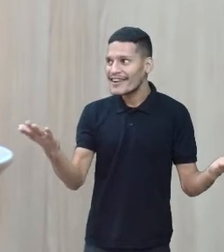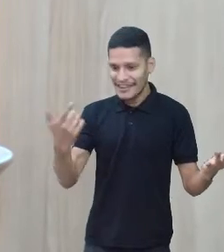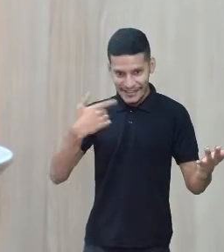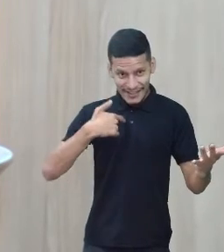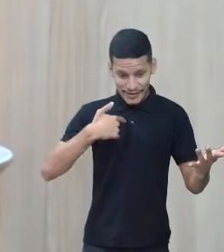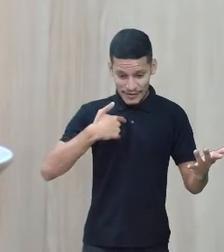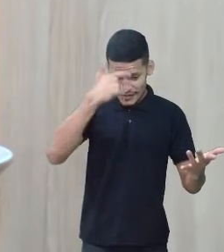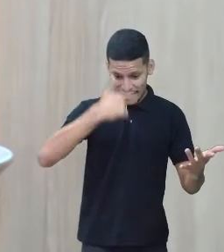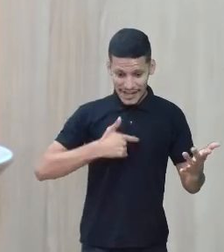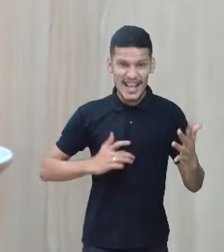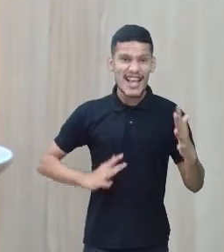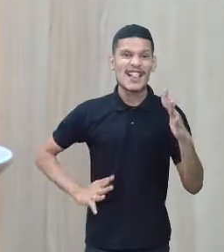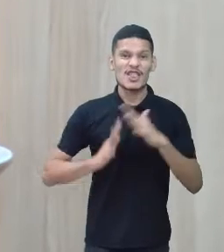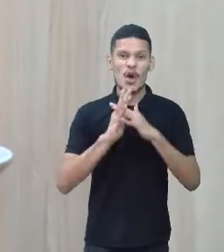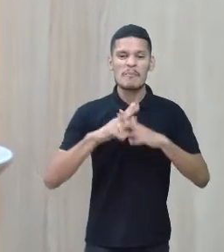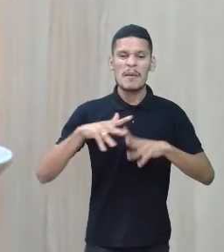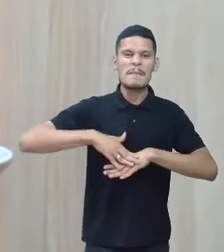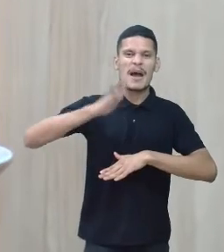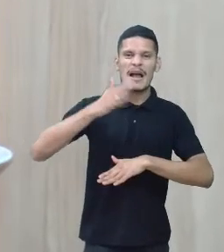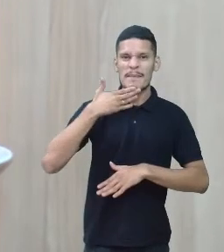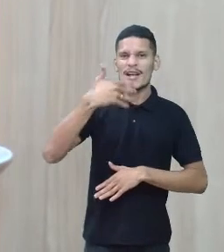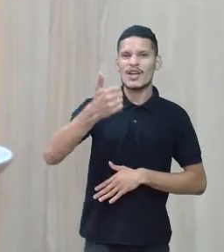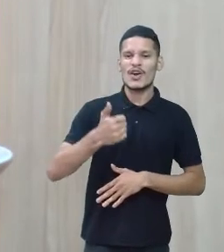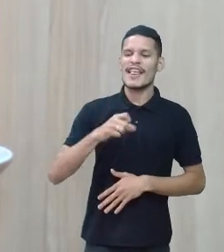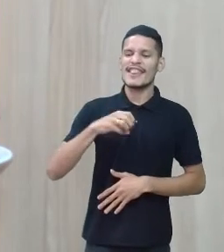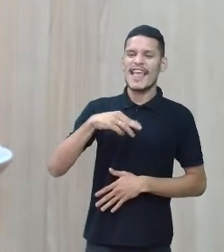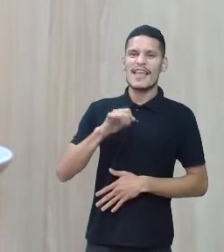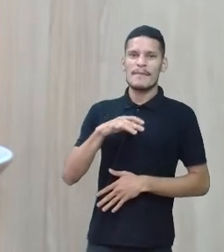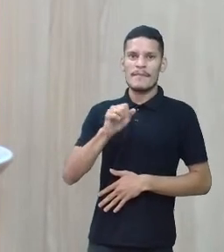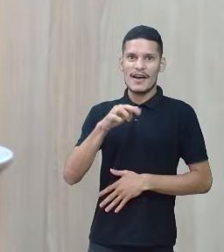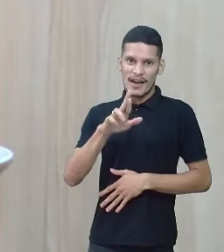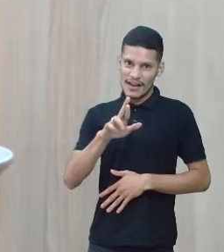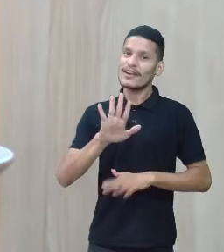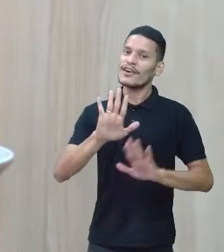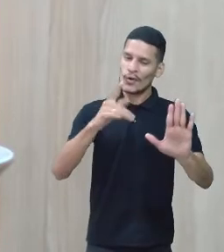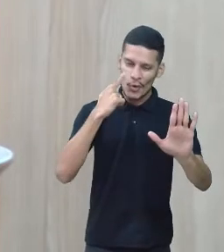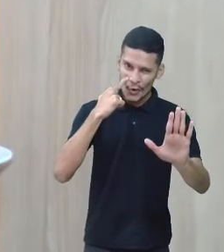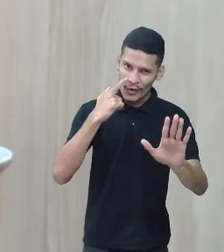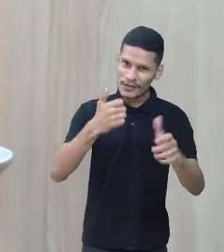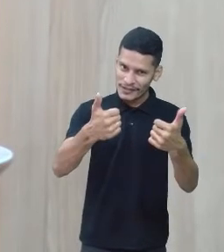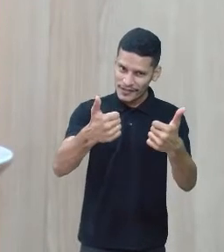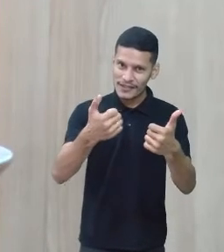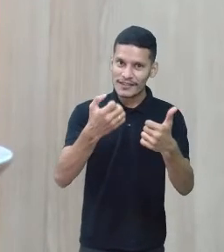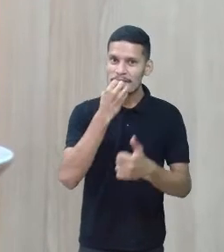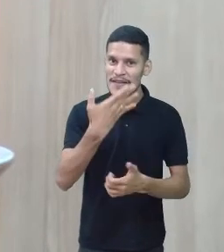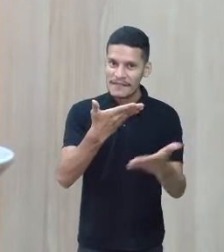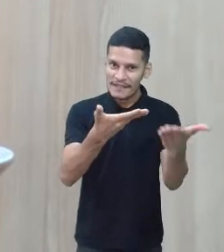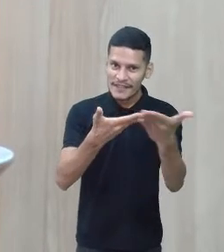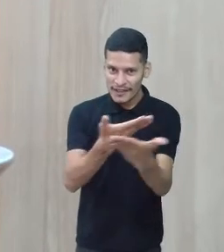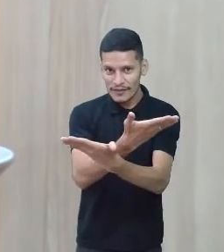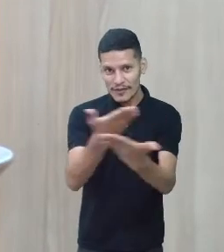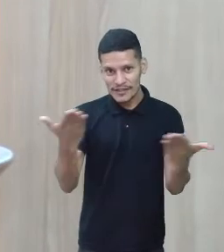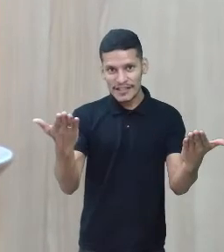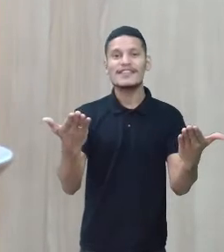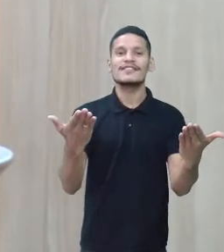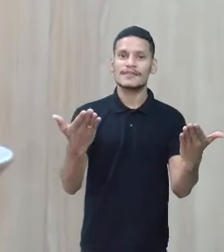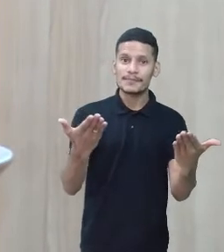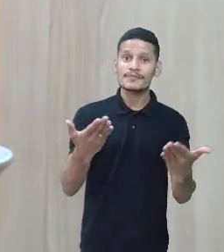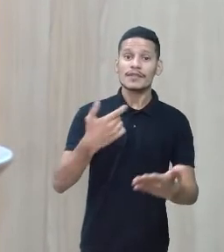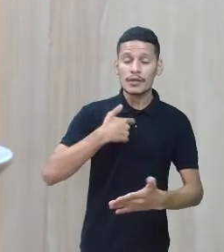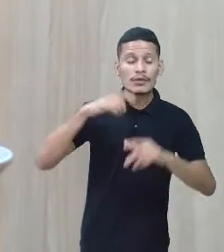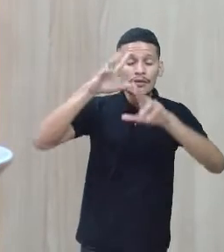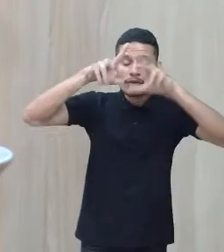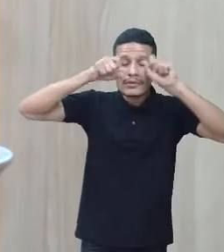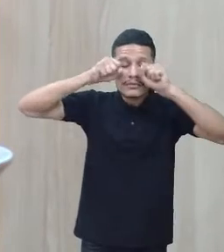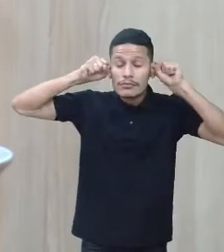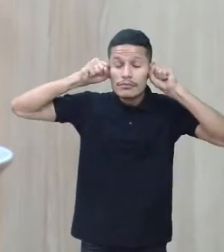Aqui é mais caro que Neymar. Mais caro que Neymar. E é isso, meu povo. Sejam todos e todas bem-vindos e bem-vindas. Eu tô